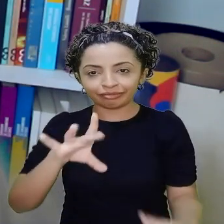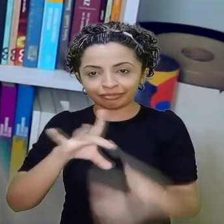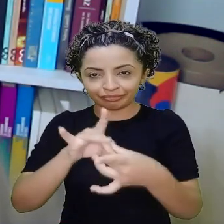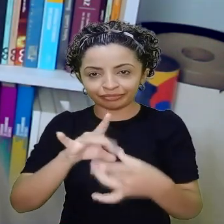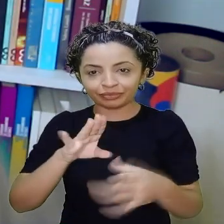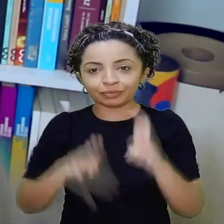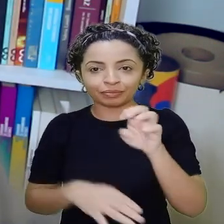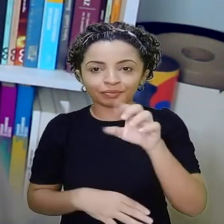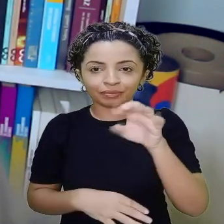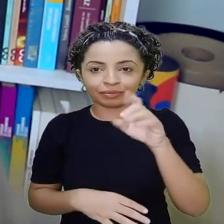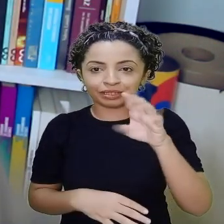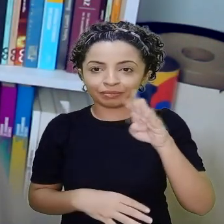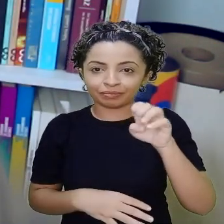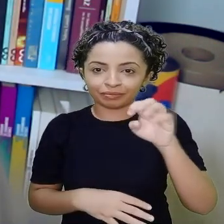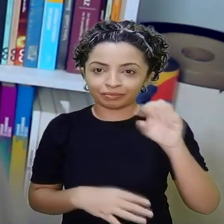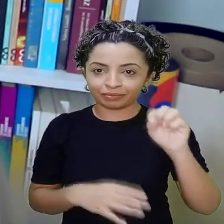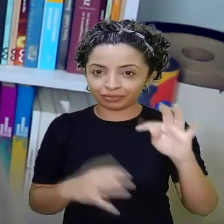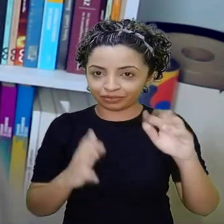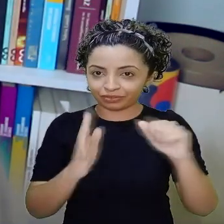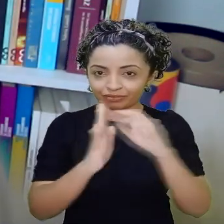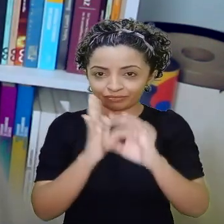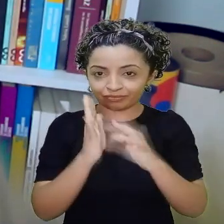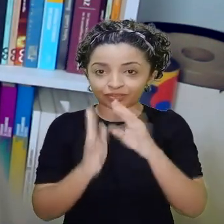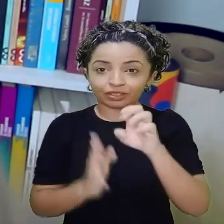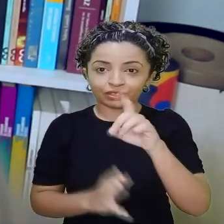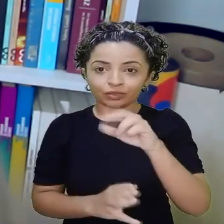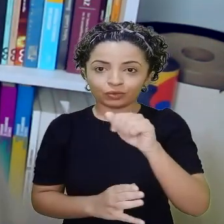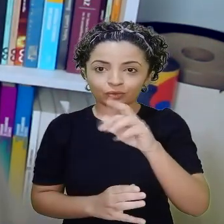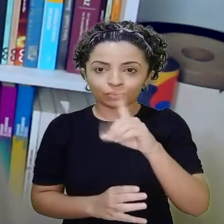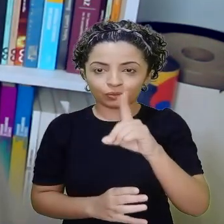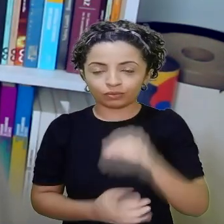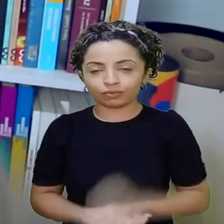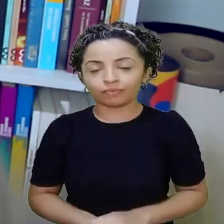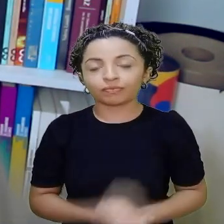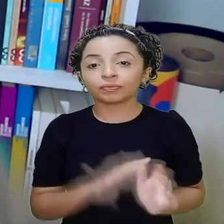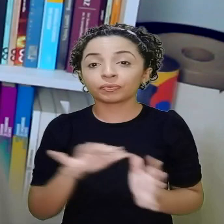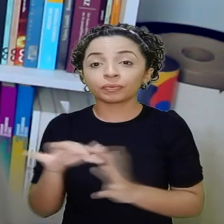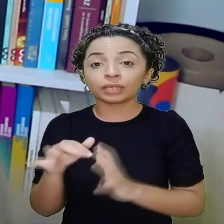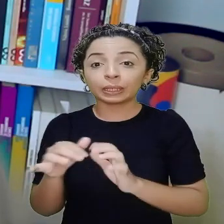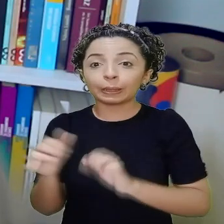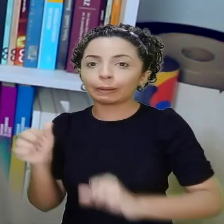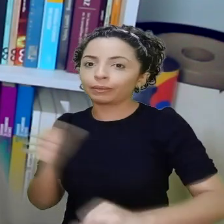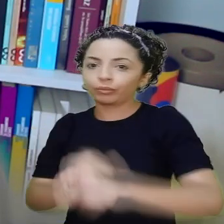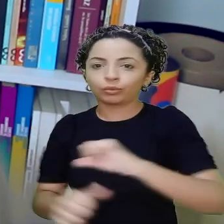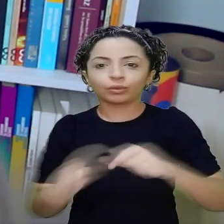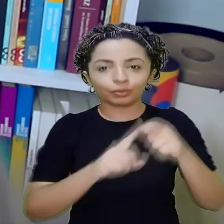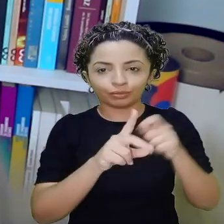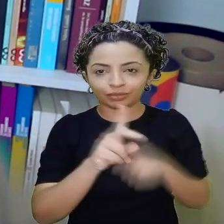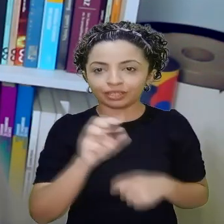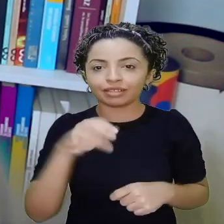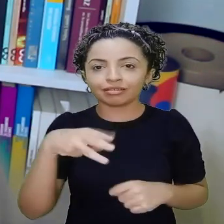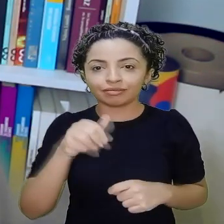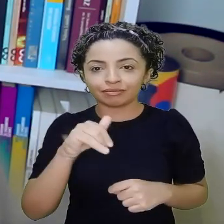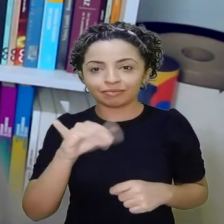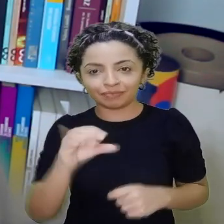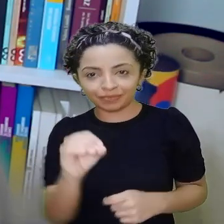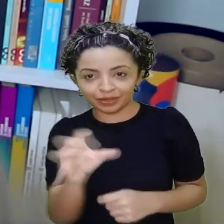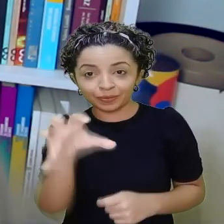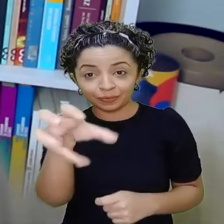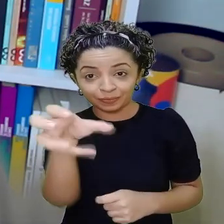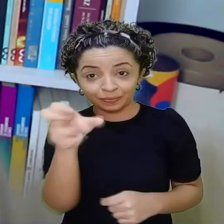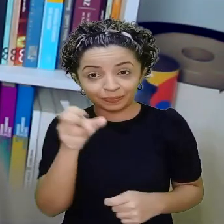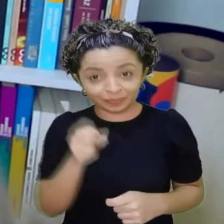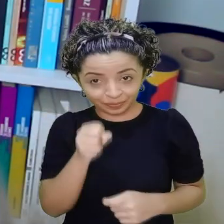assistir. O Bela e a Besta, do Eduardo Almeida. E aí, já na virada do mês de maio, que eu peguei um livro de poesia para